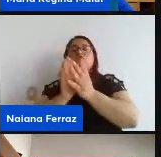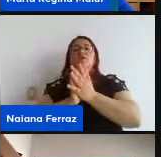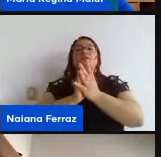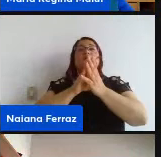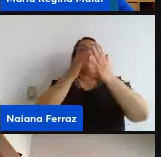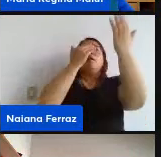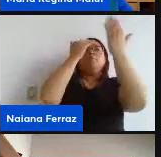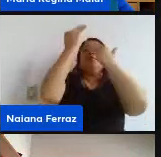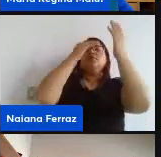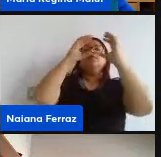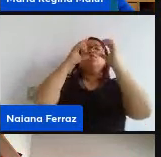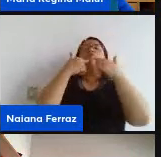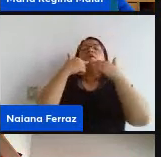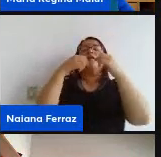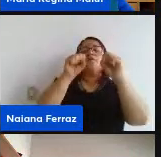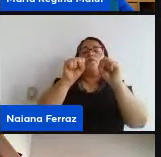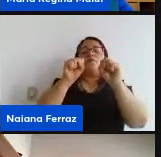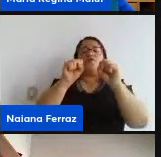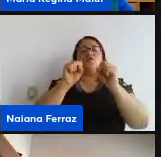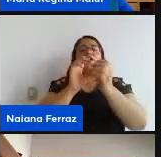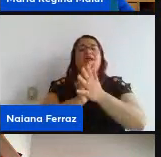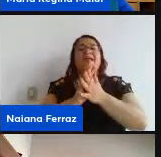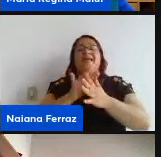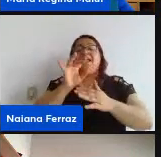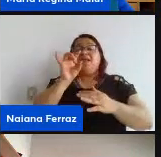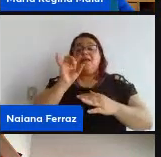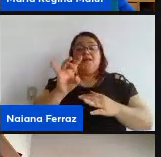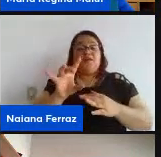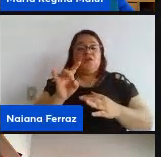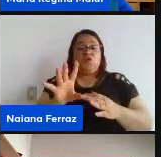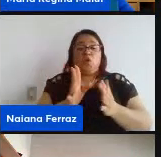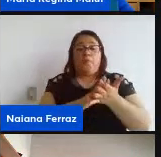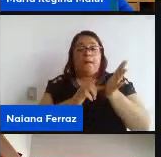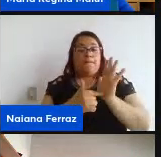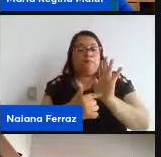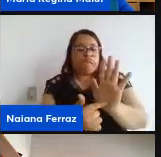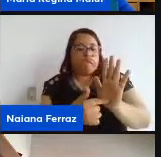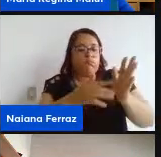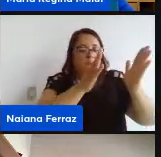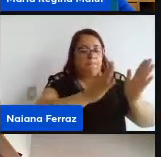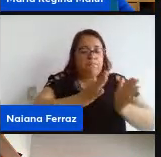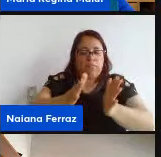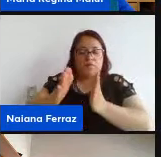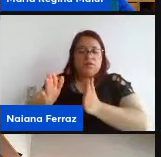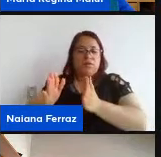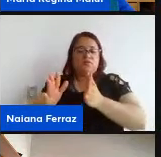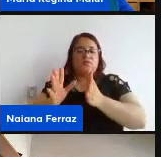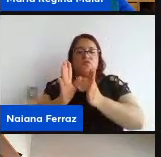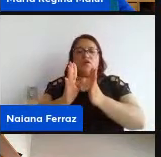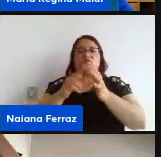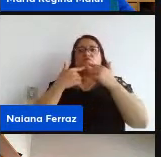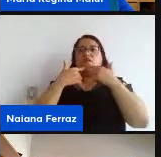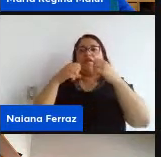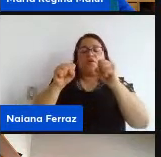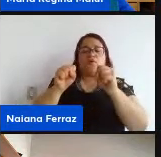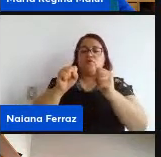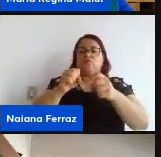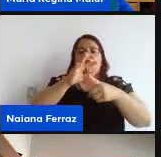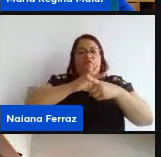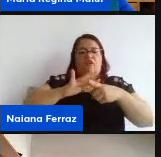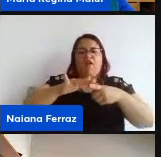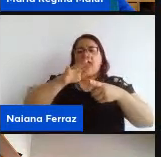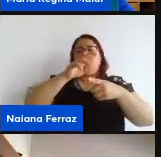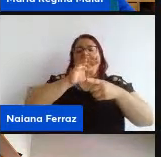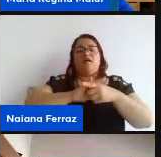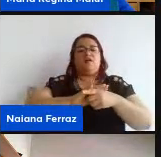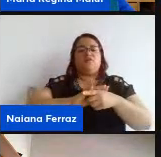não apenas evidenciar os processos ali de processamento linguístico, né? Seja ele fonético, fonológico, que é o que se vai dar